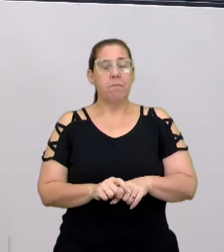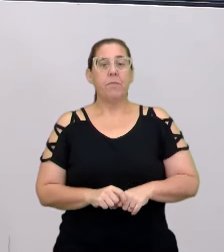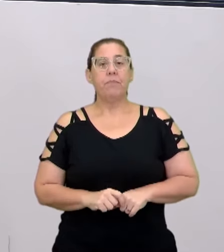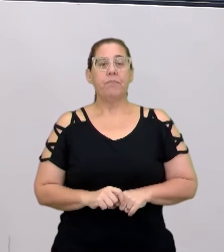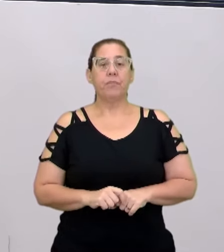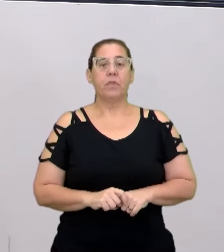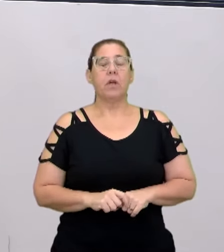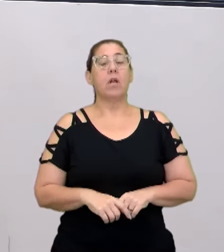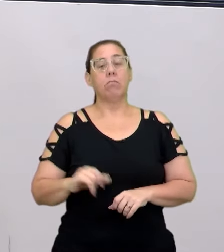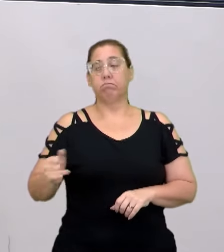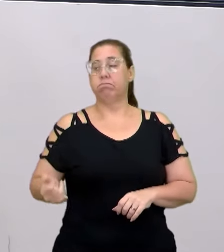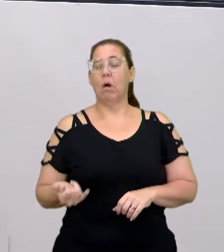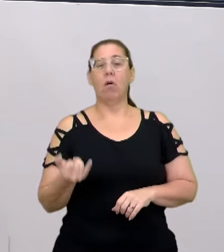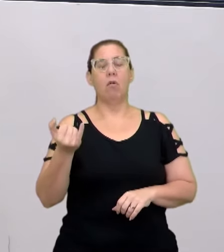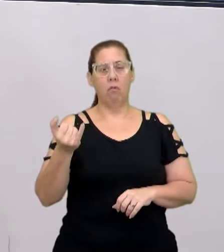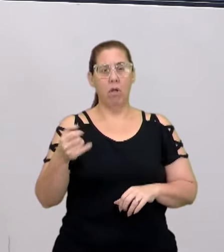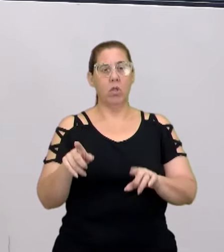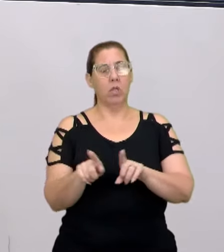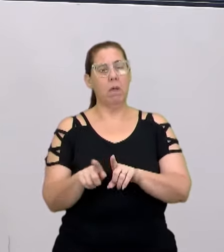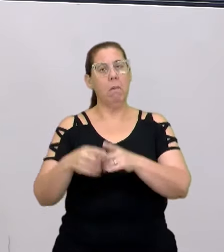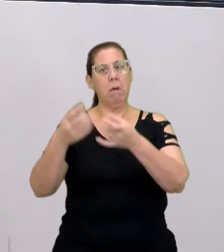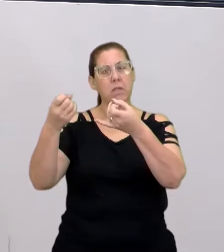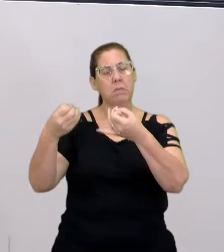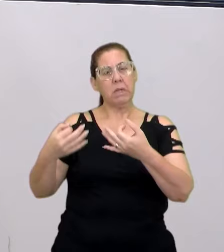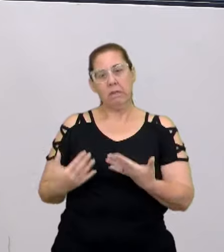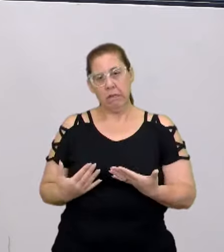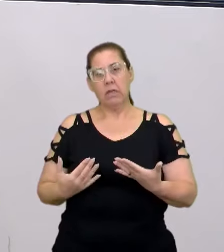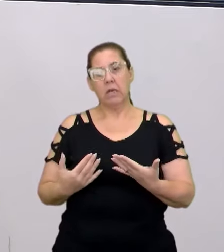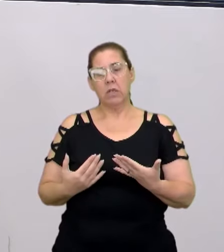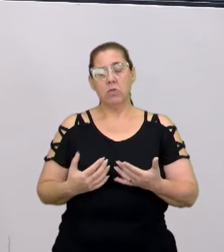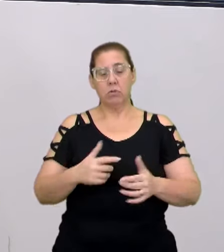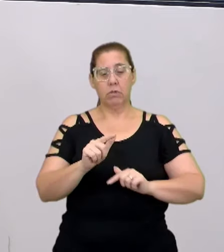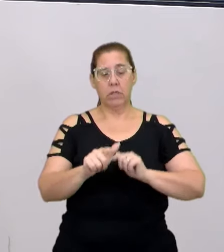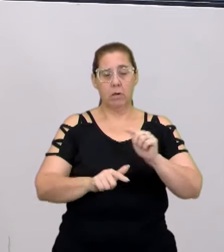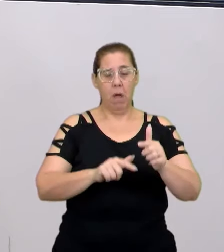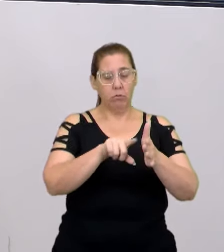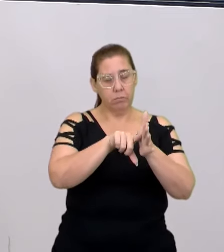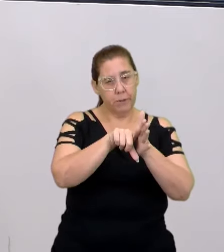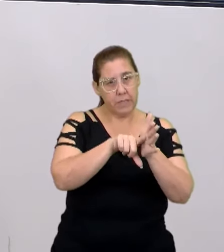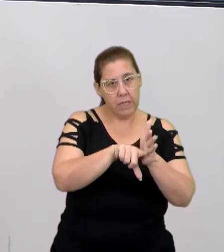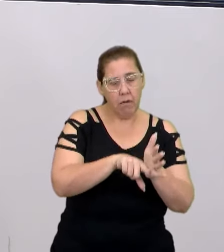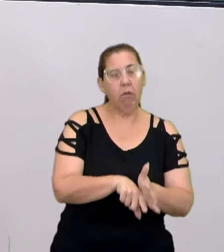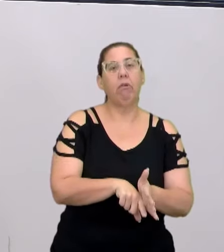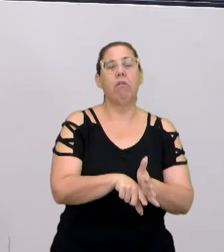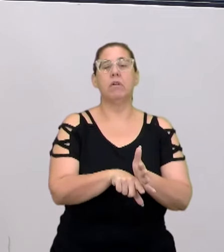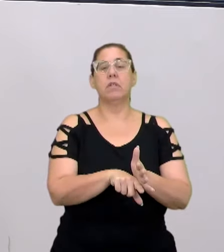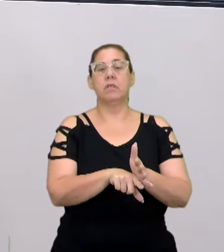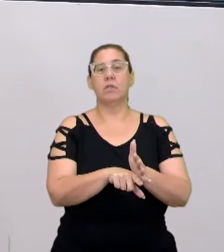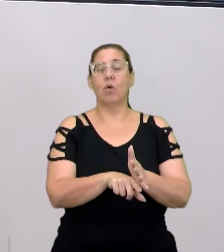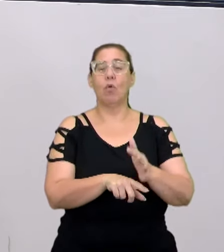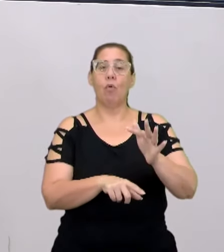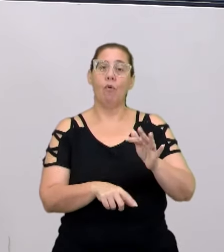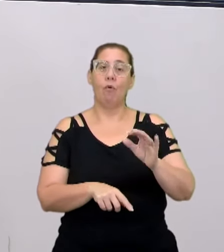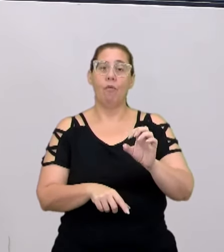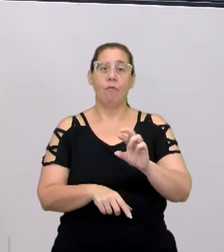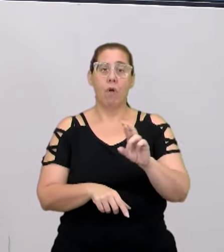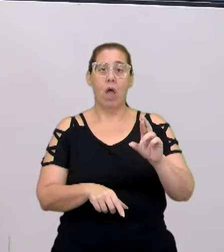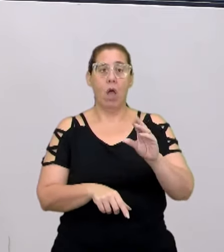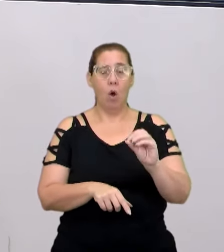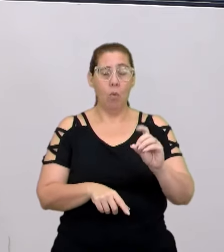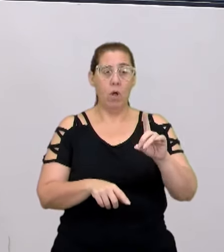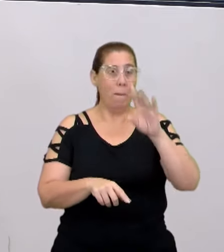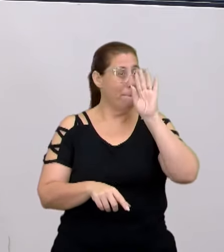né, aproveitou aí para falar um pouquinho mais a respeito do seu trabalho de pesquisa, né, com o ferro, que é um